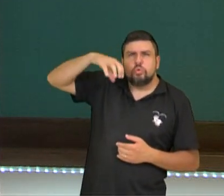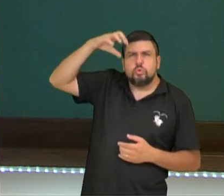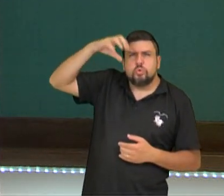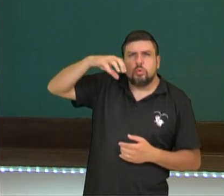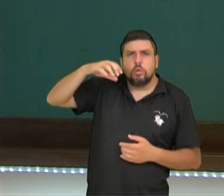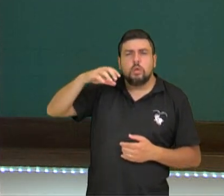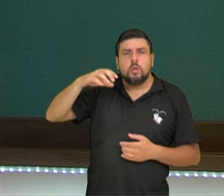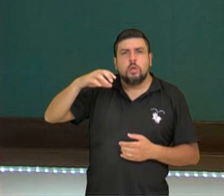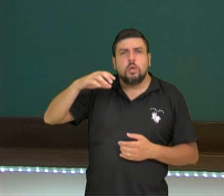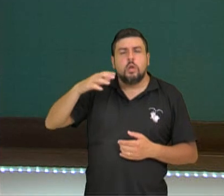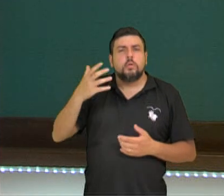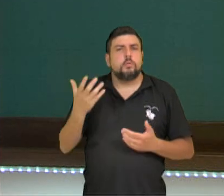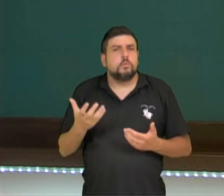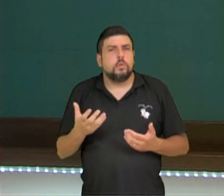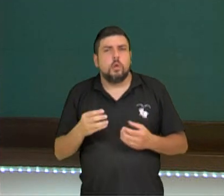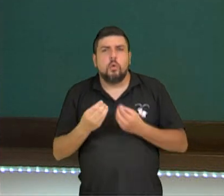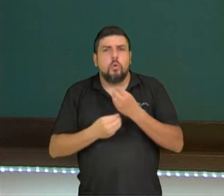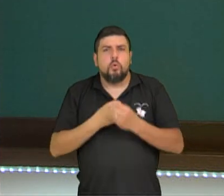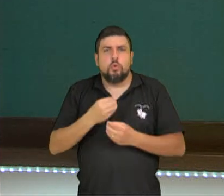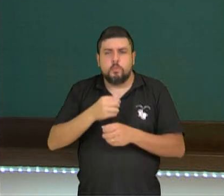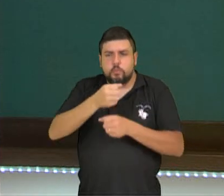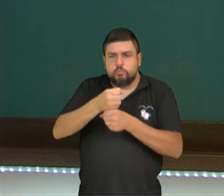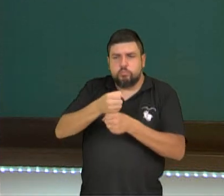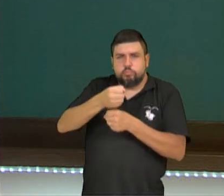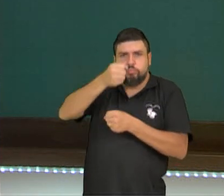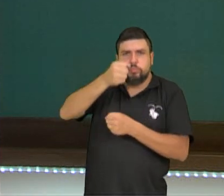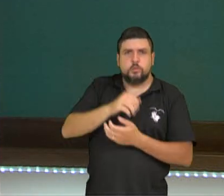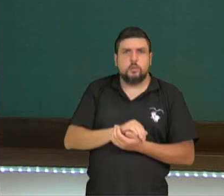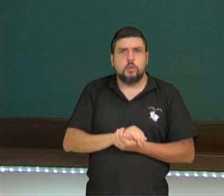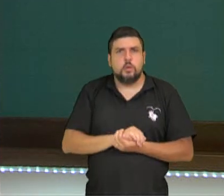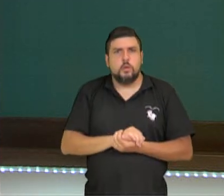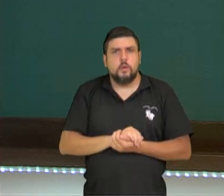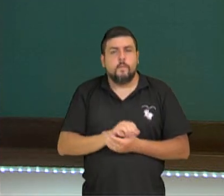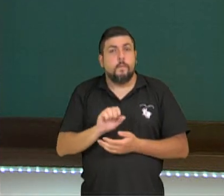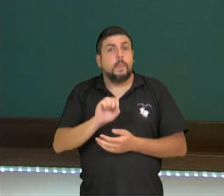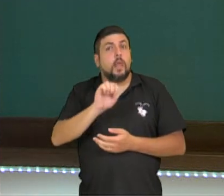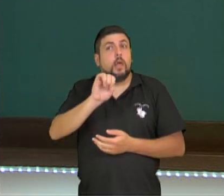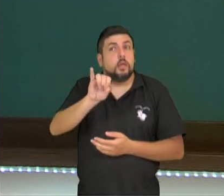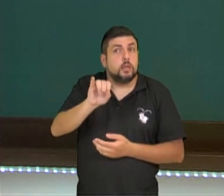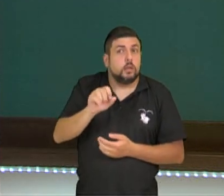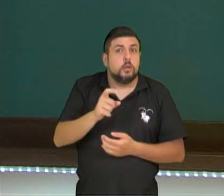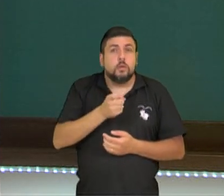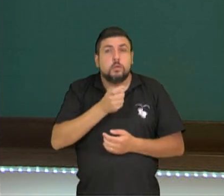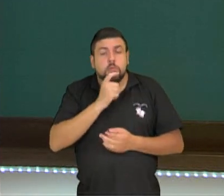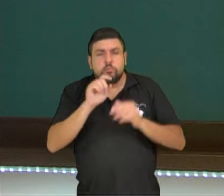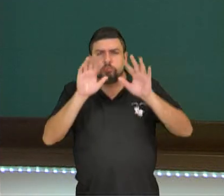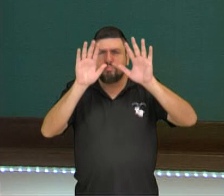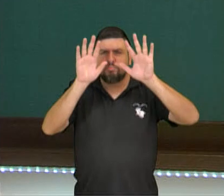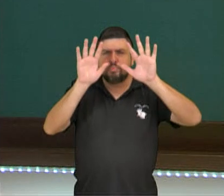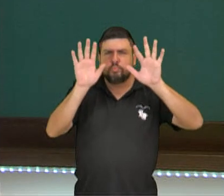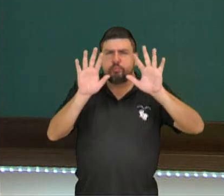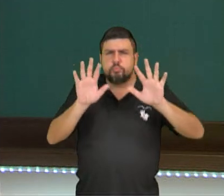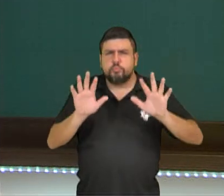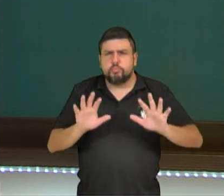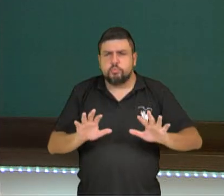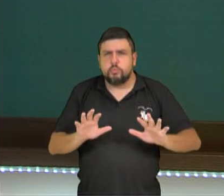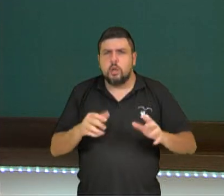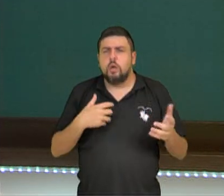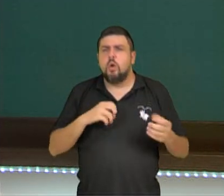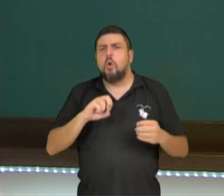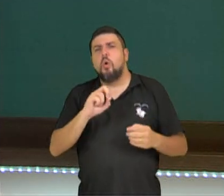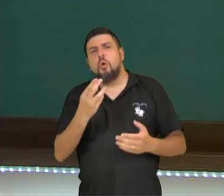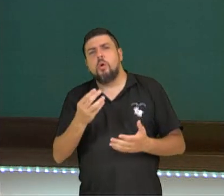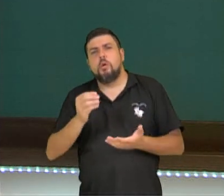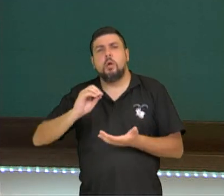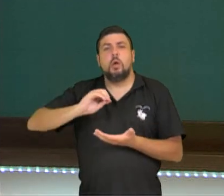previsão do tempo ali de enchentes, ou seja, chover demais aquele período, de geadas ou de falta de chuvas ali,